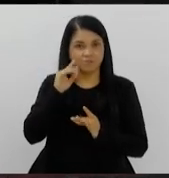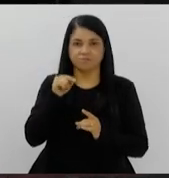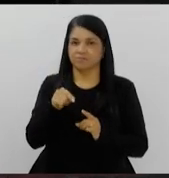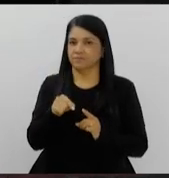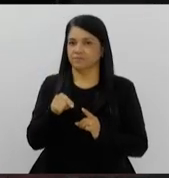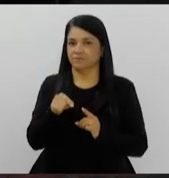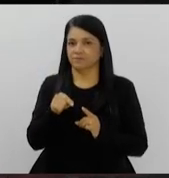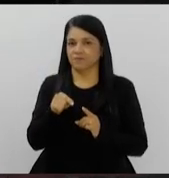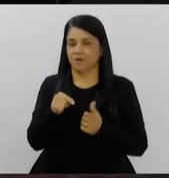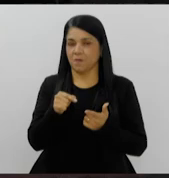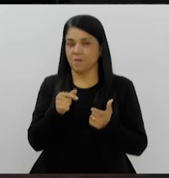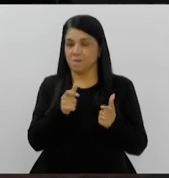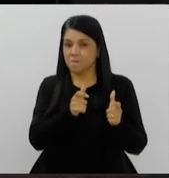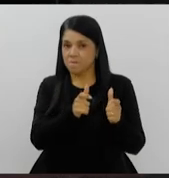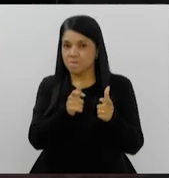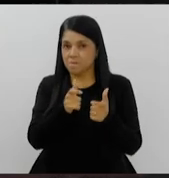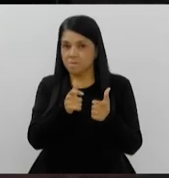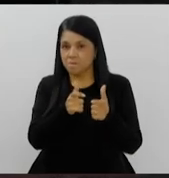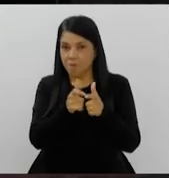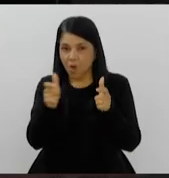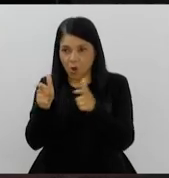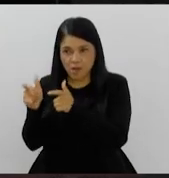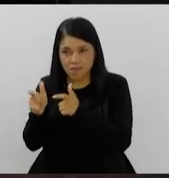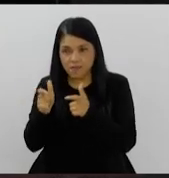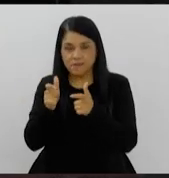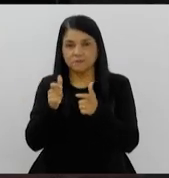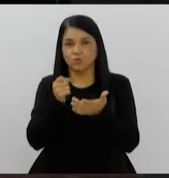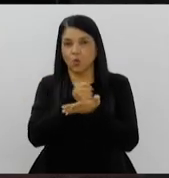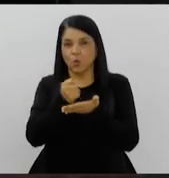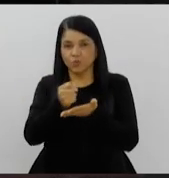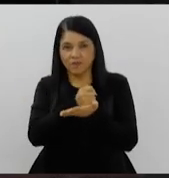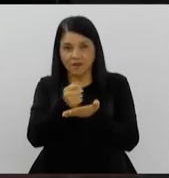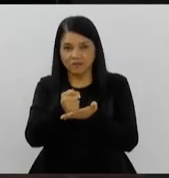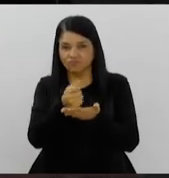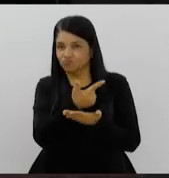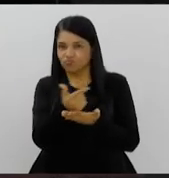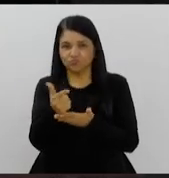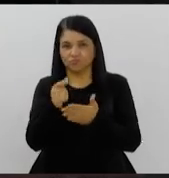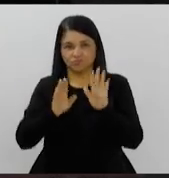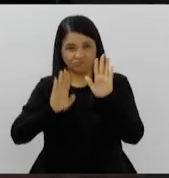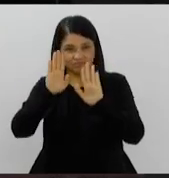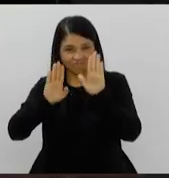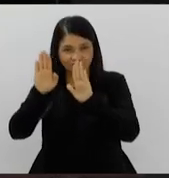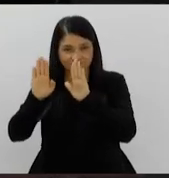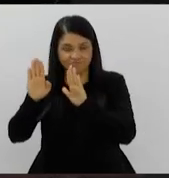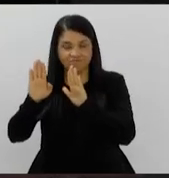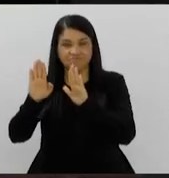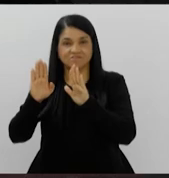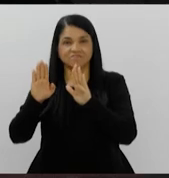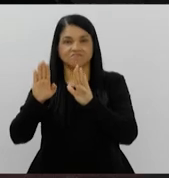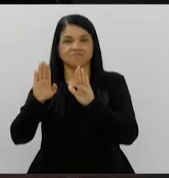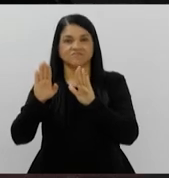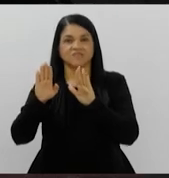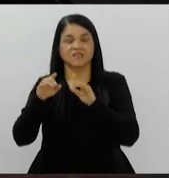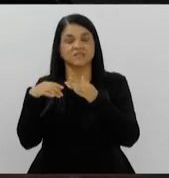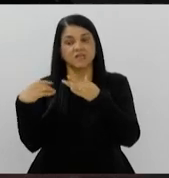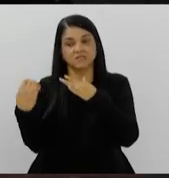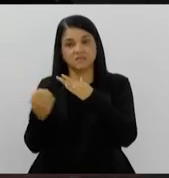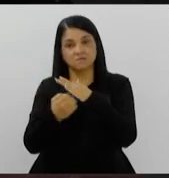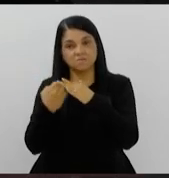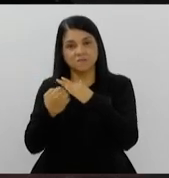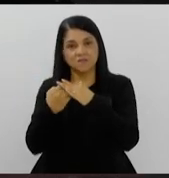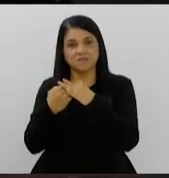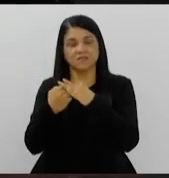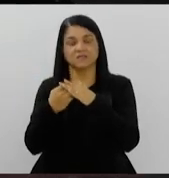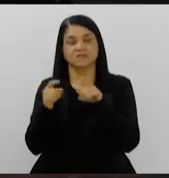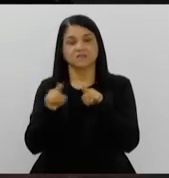A maioria dos contratos sem licitação, os vínculos, os tentáculos empresariais e